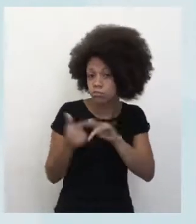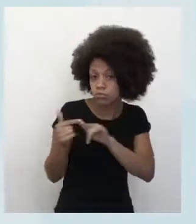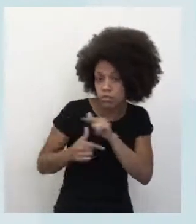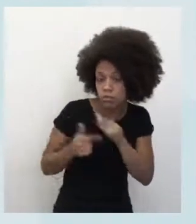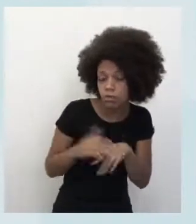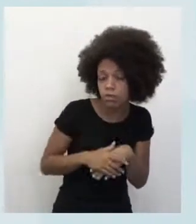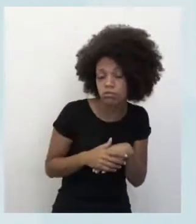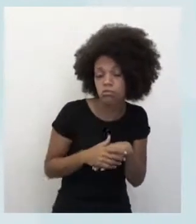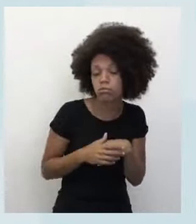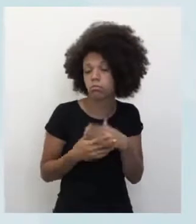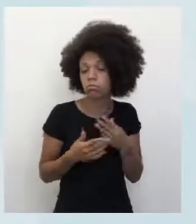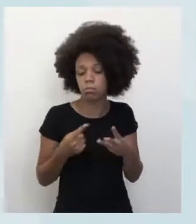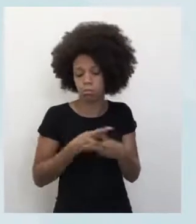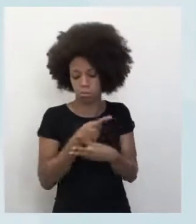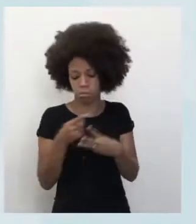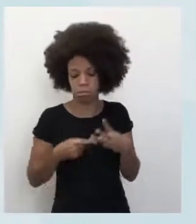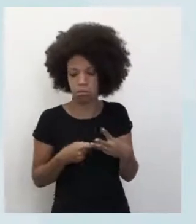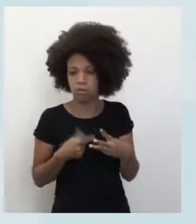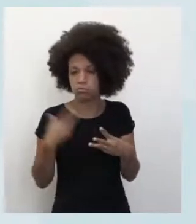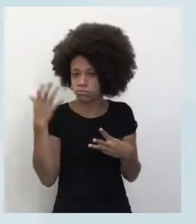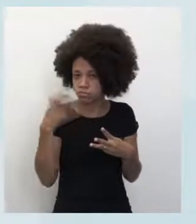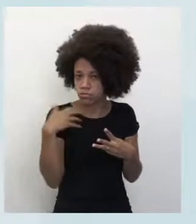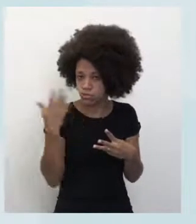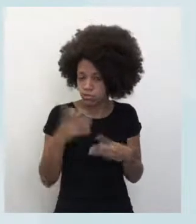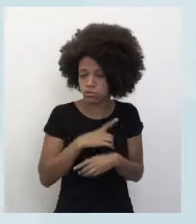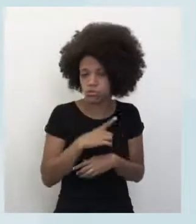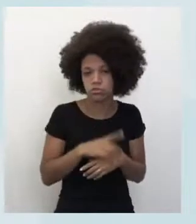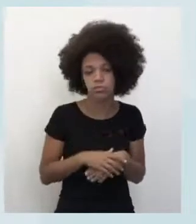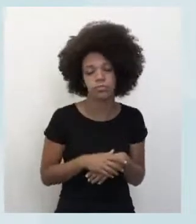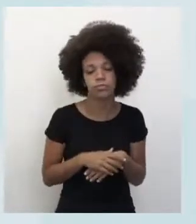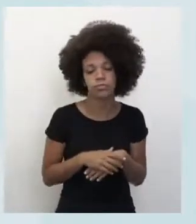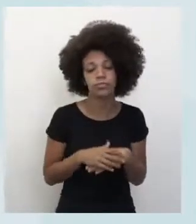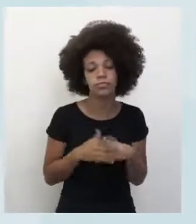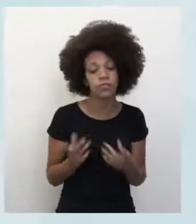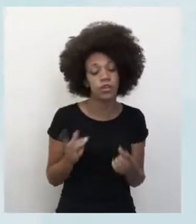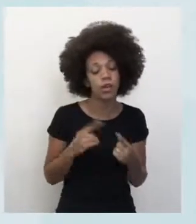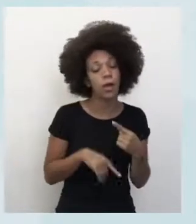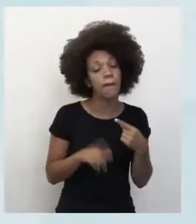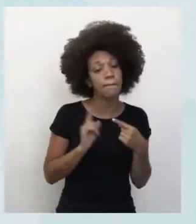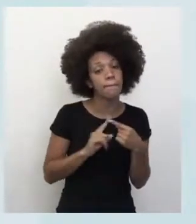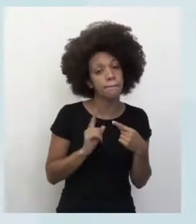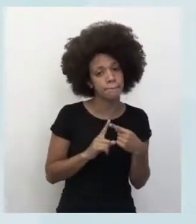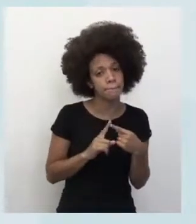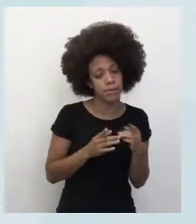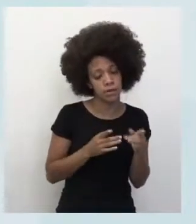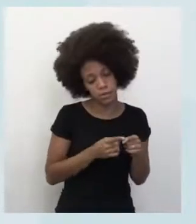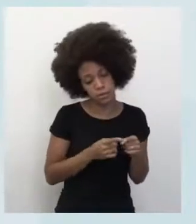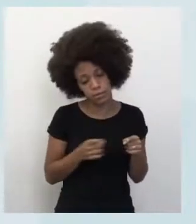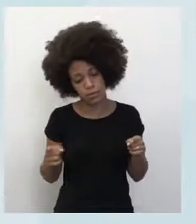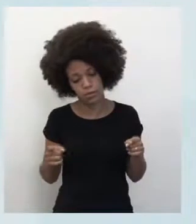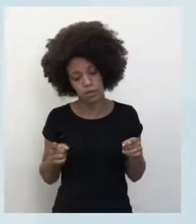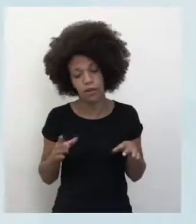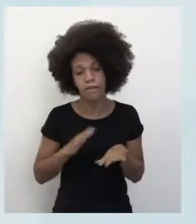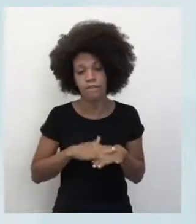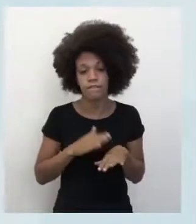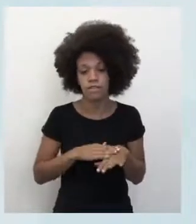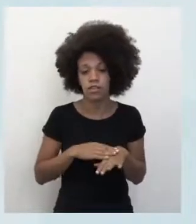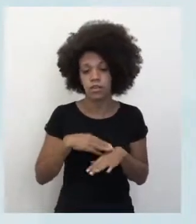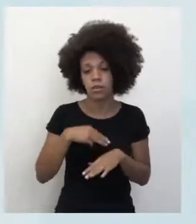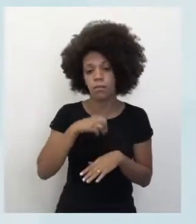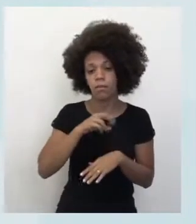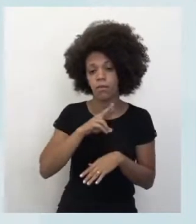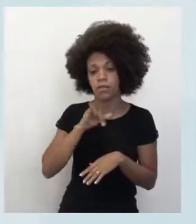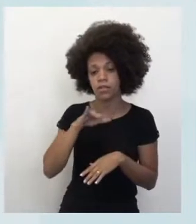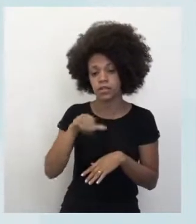conta dessas 3 grandes paixões que ele tinha. Então, a primeira fase do Gaudí foi a fase mourisca. Então, influência das